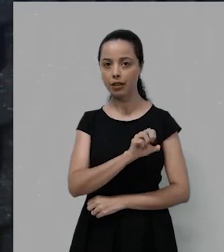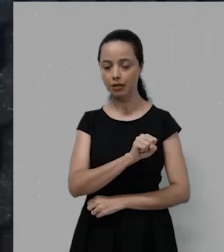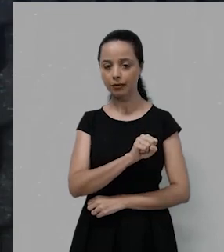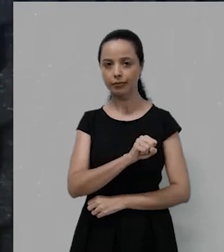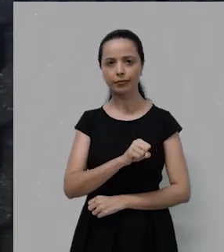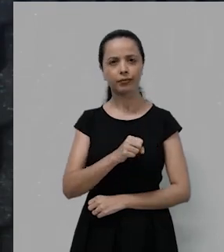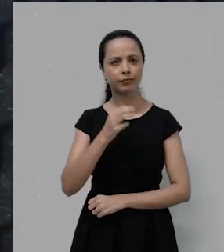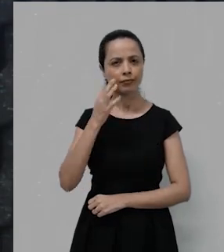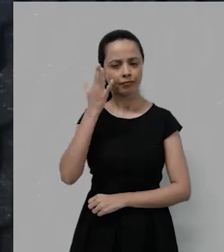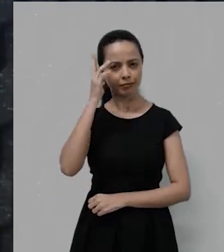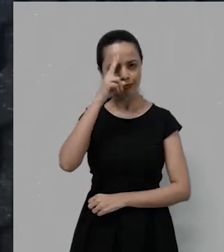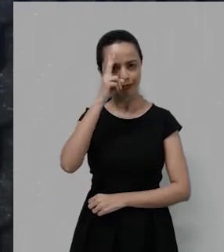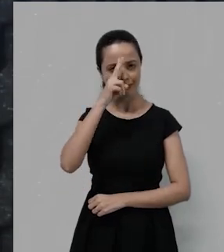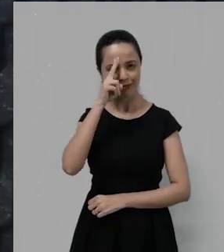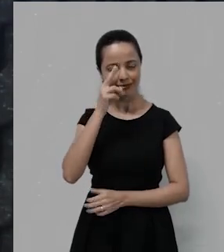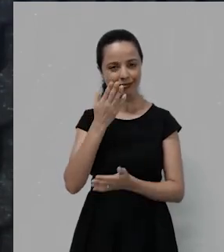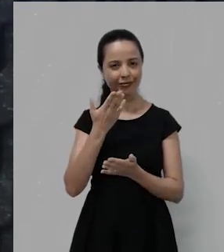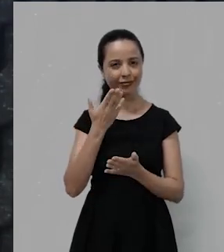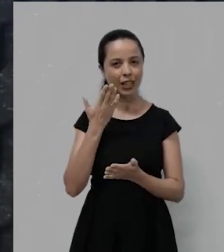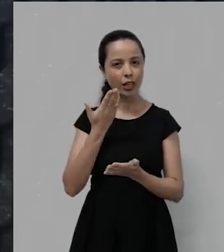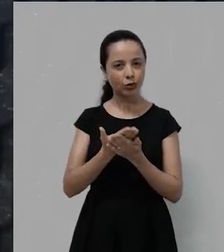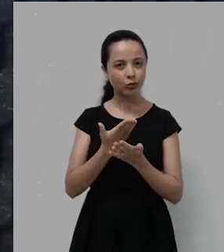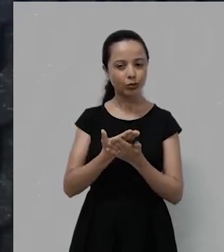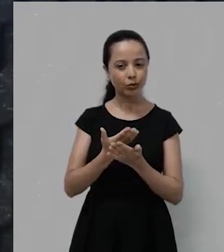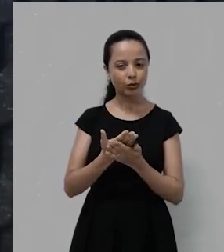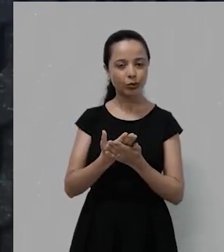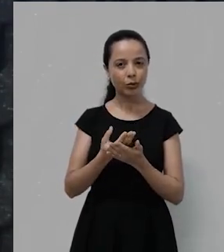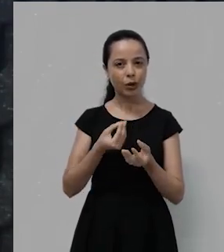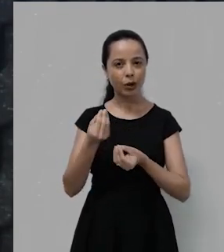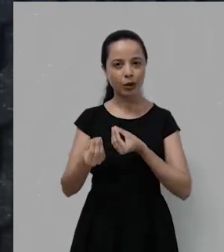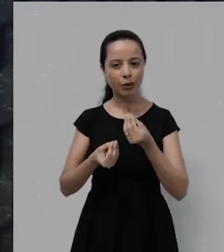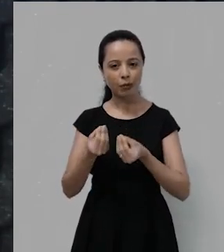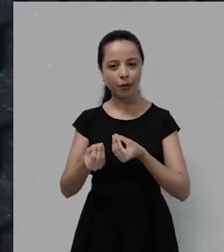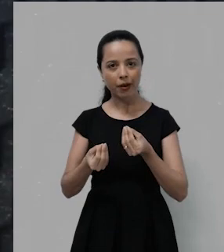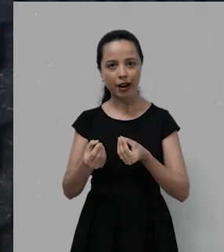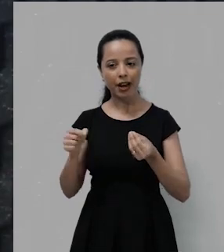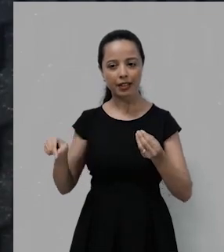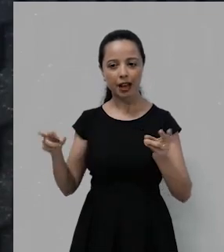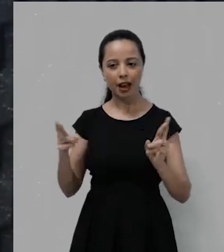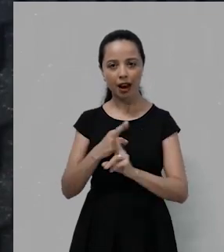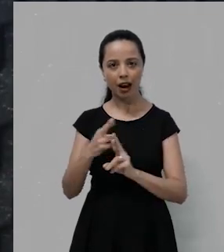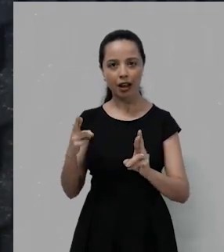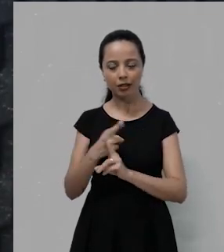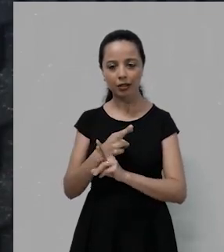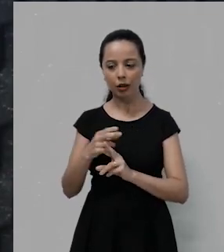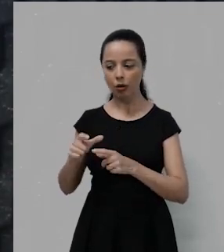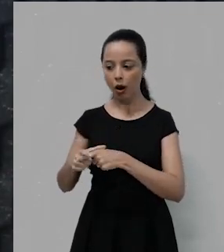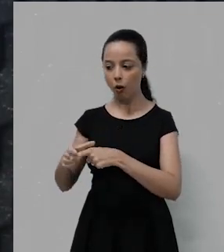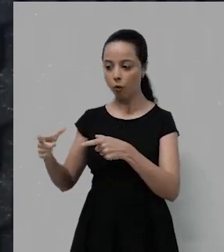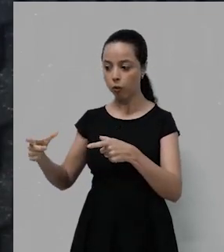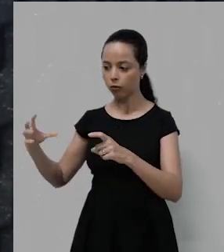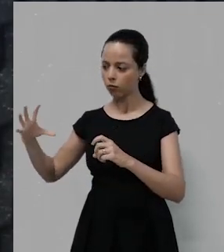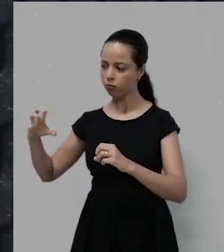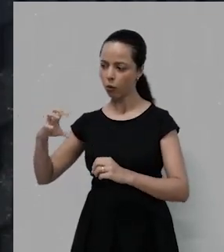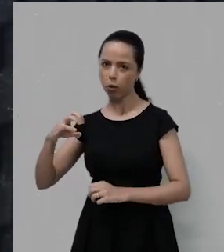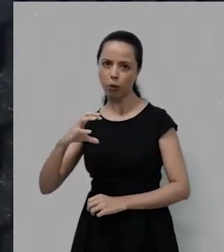regulação que os predadores estabelecem sobre as presas? Quando aumentava o número de predadores, diminuía o